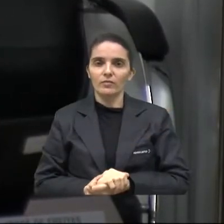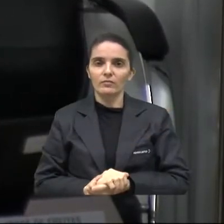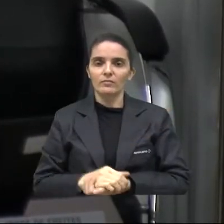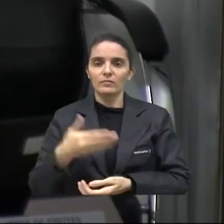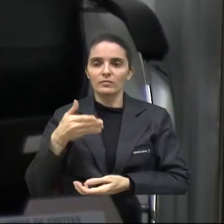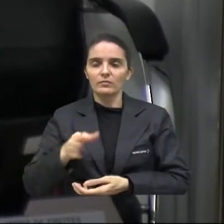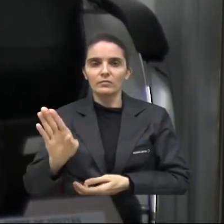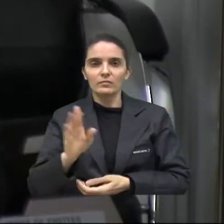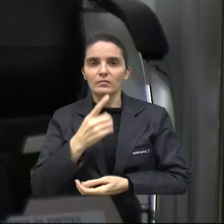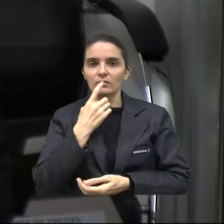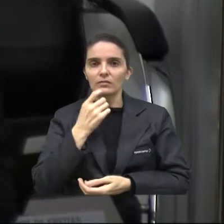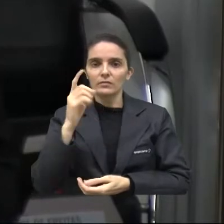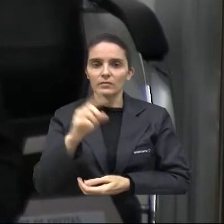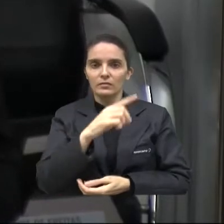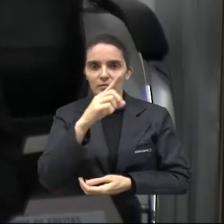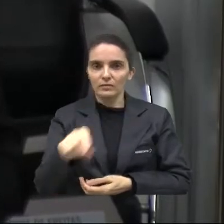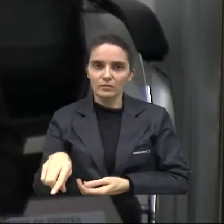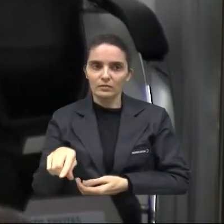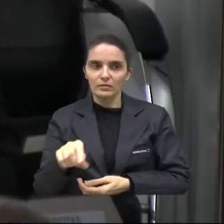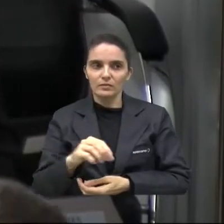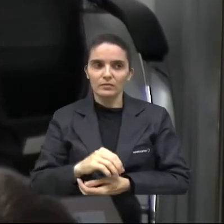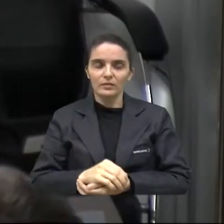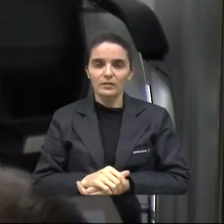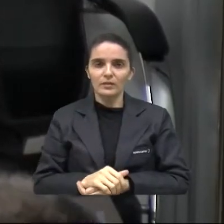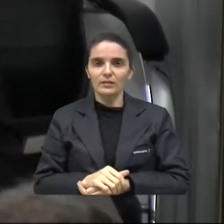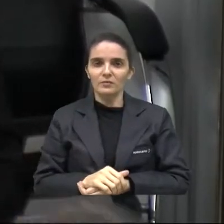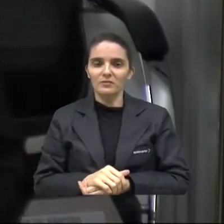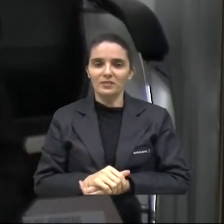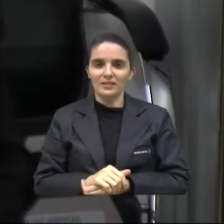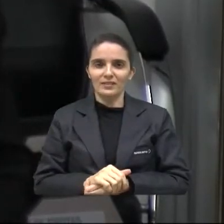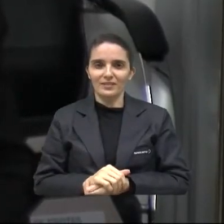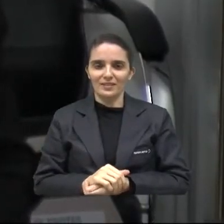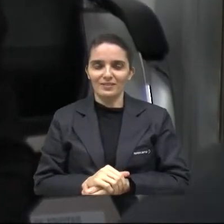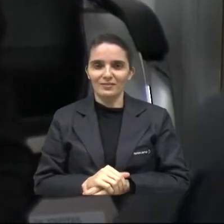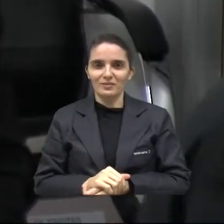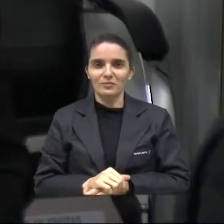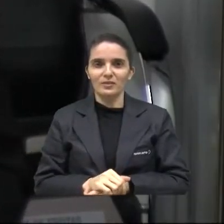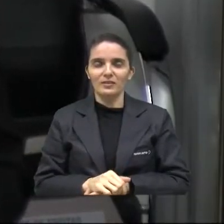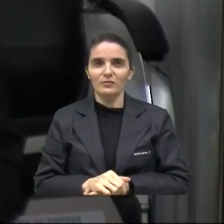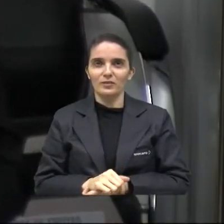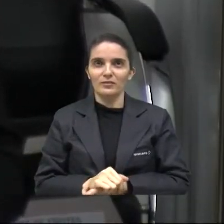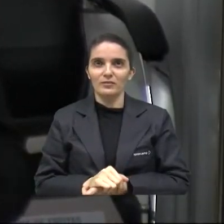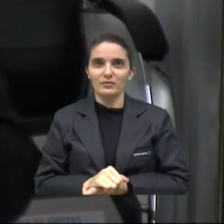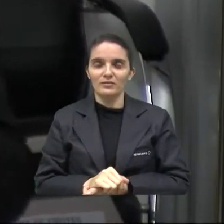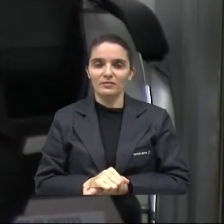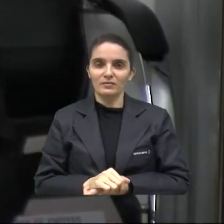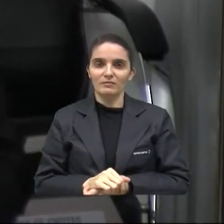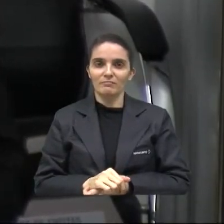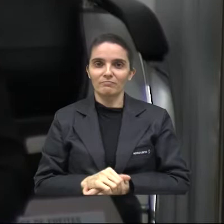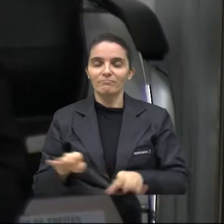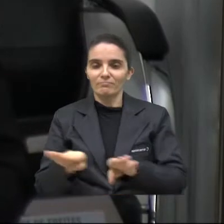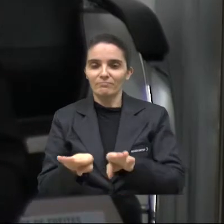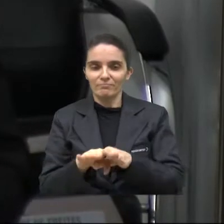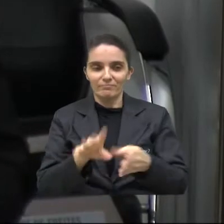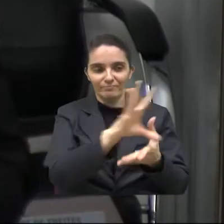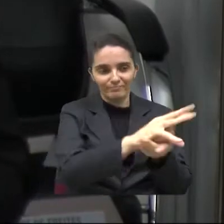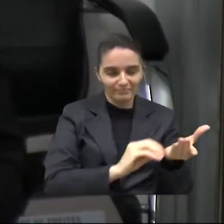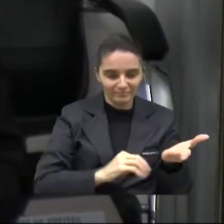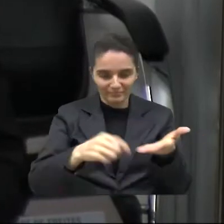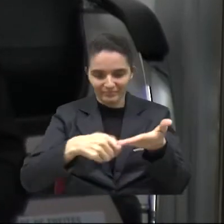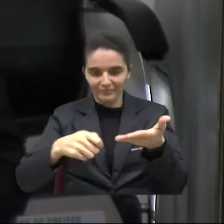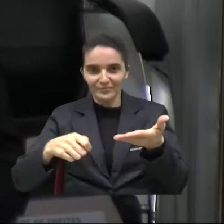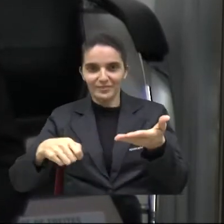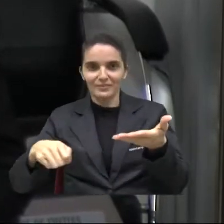férias, entregando esse panfletinho e também arrecadando, coletando assinaturas.